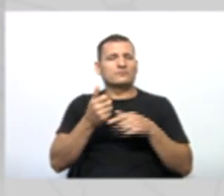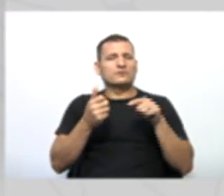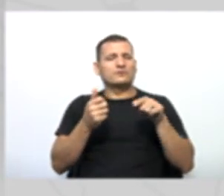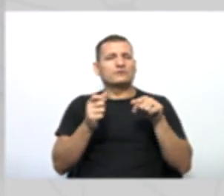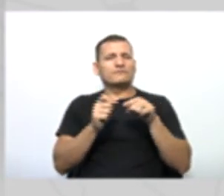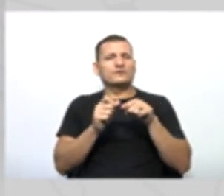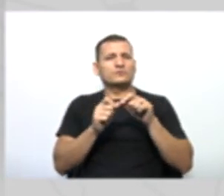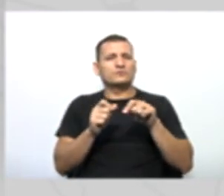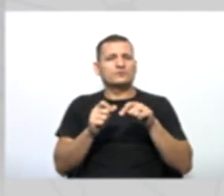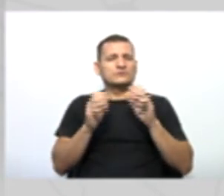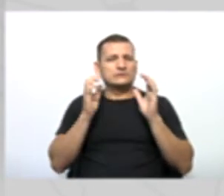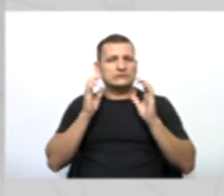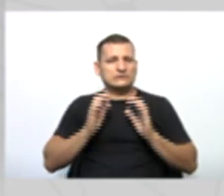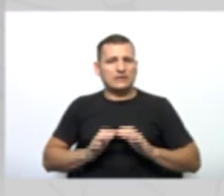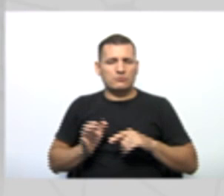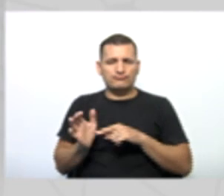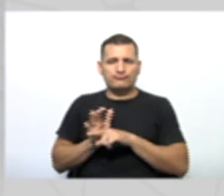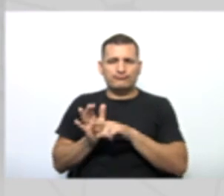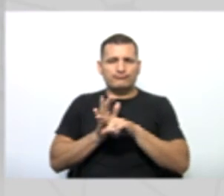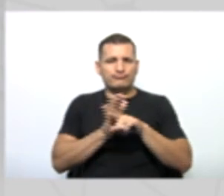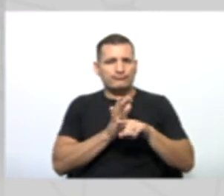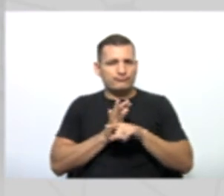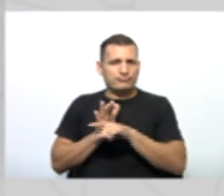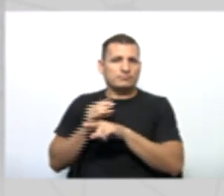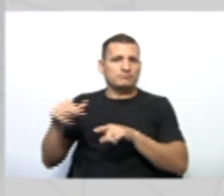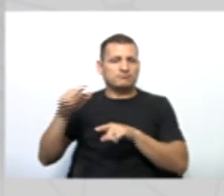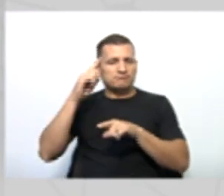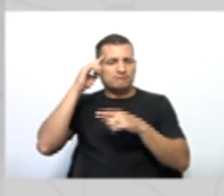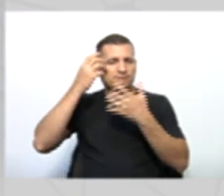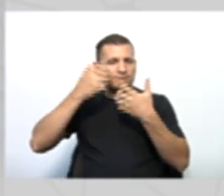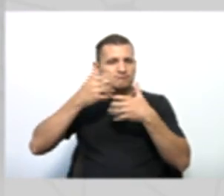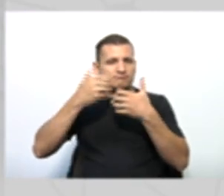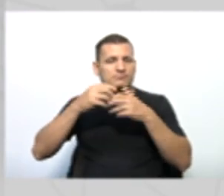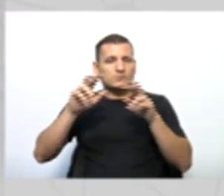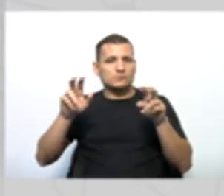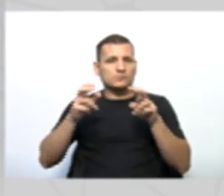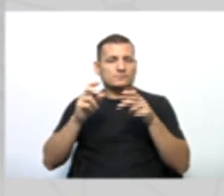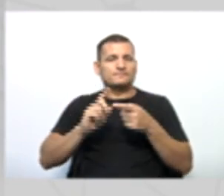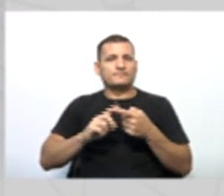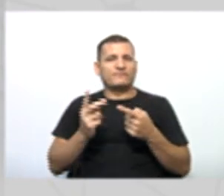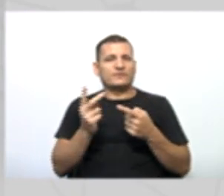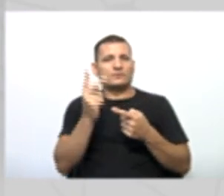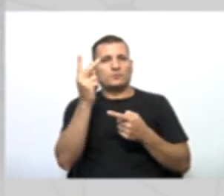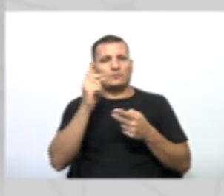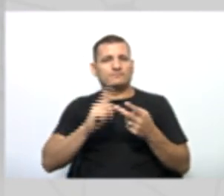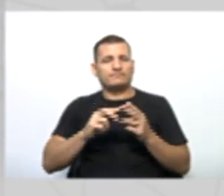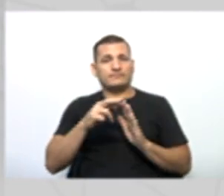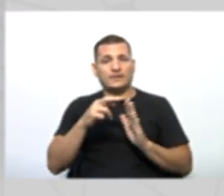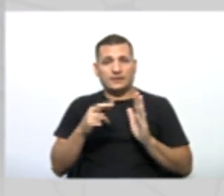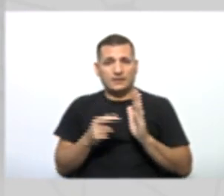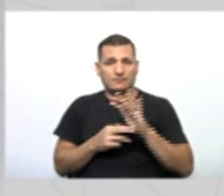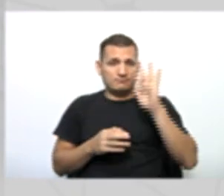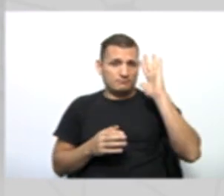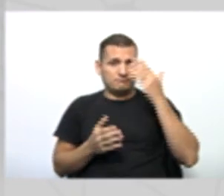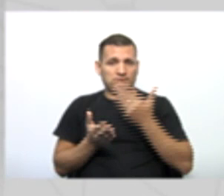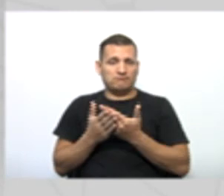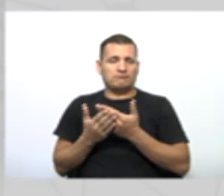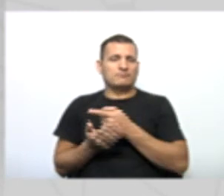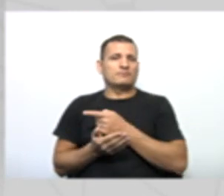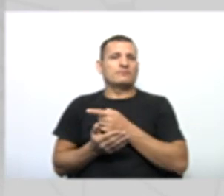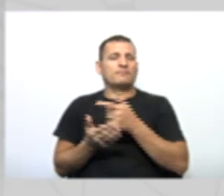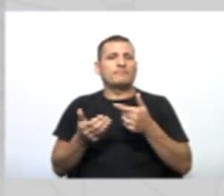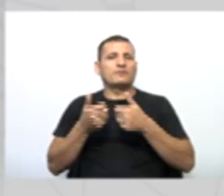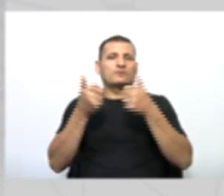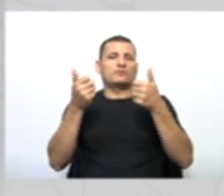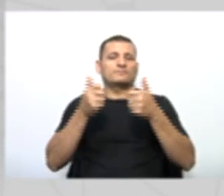concidadãos pensarem de maneira crítica sobre os valores e normas que acreditavam ser as melhores.